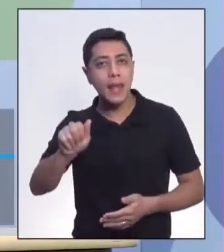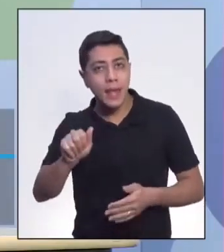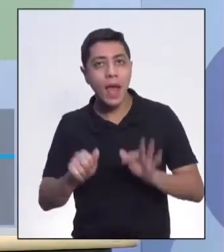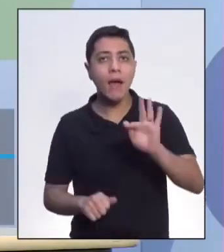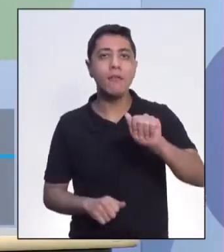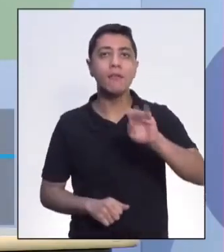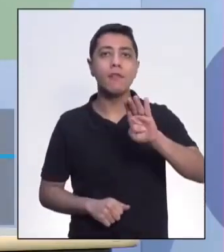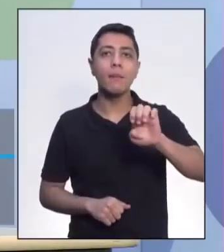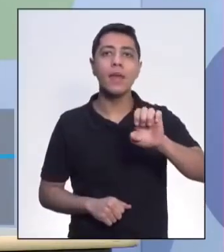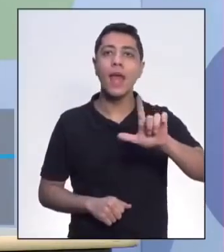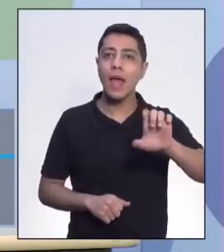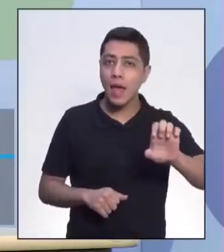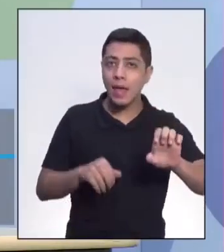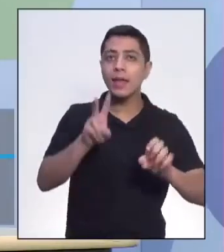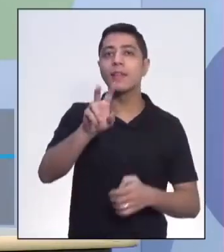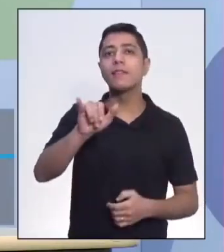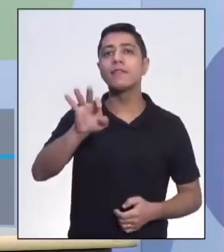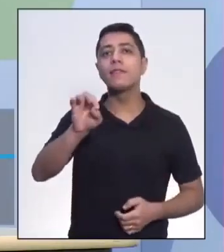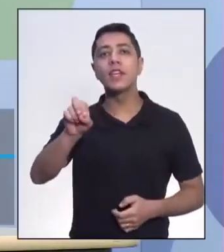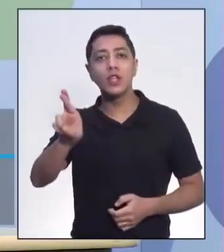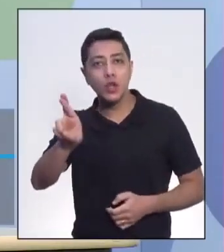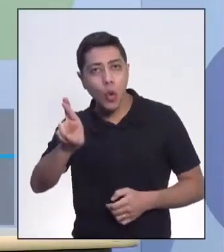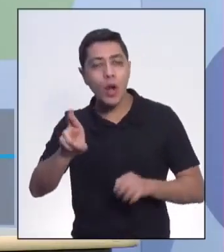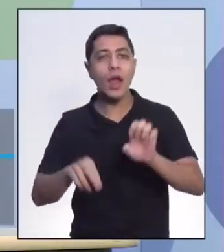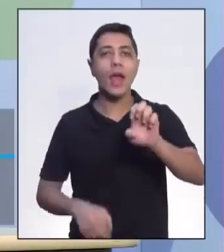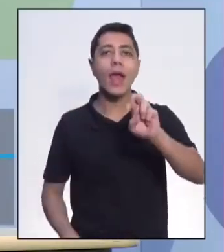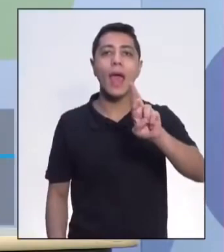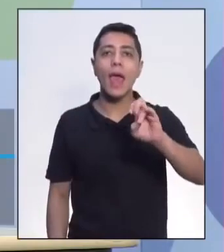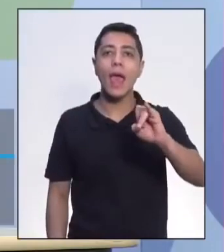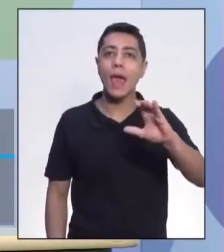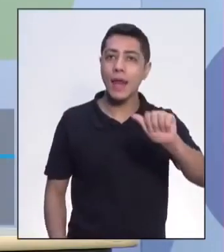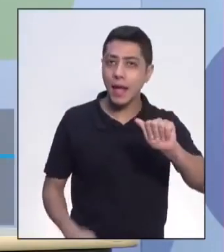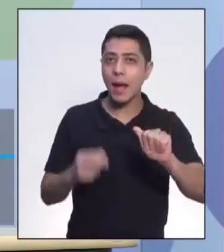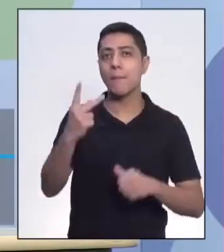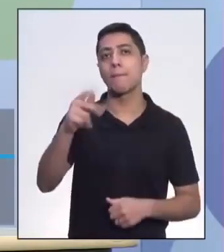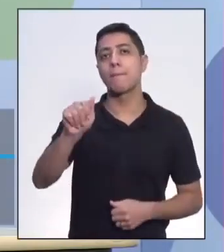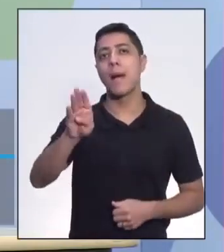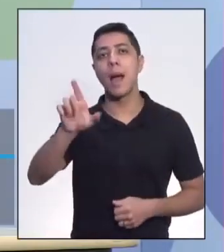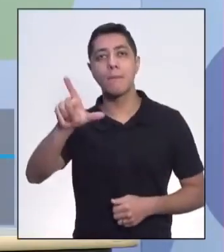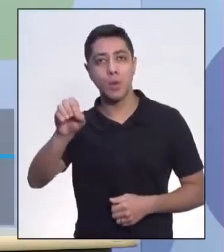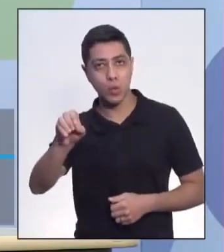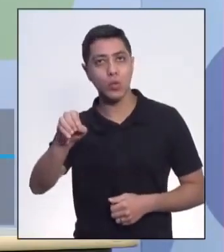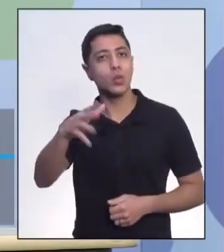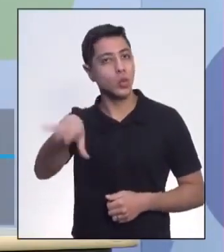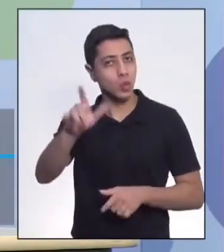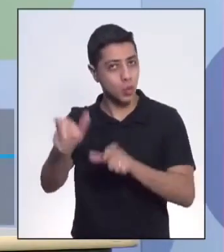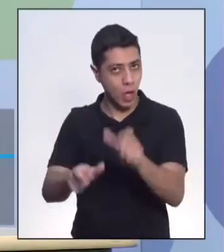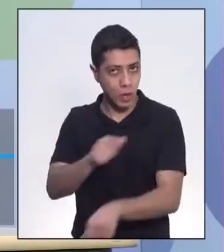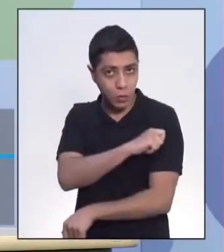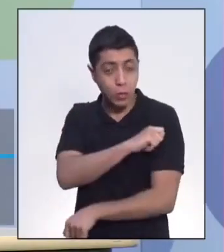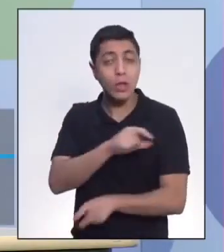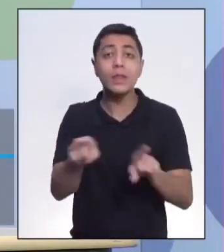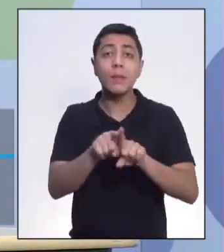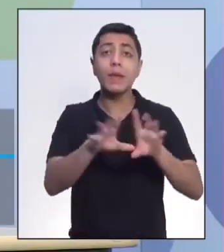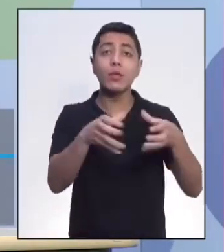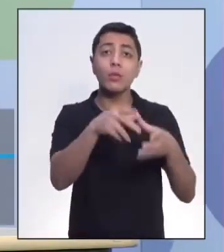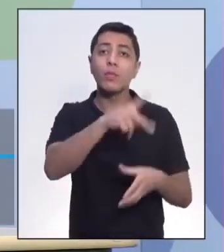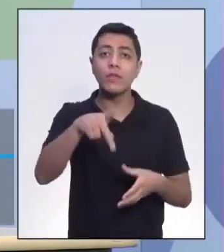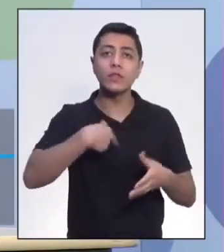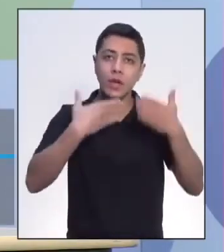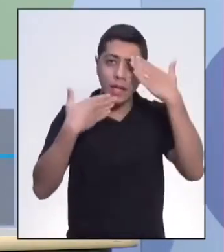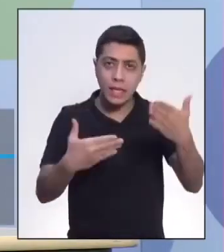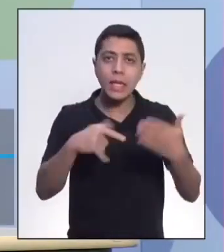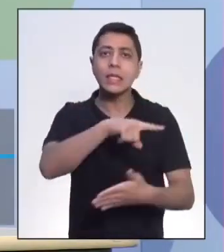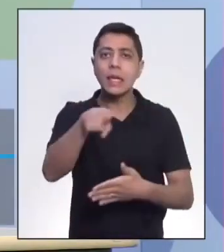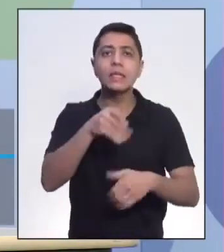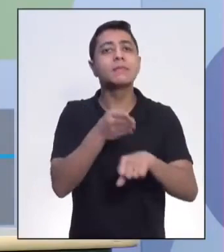Vitor, Judite, Érica e Pablo. Também quero agradecer a participação de mais alguns professores que estão aí incentivando